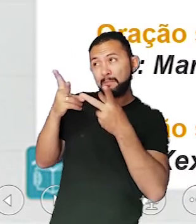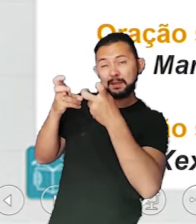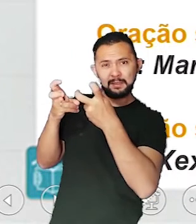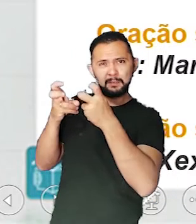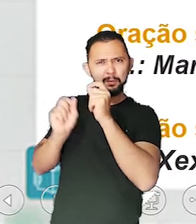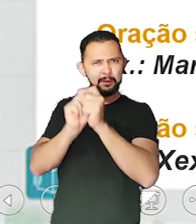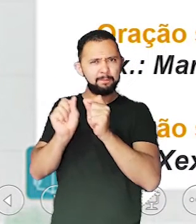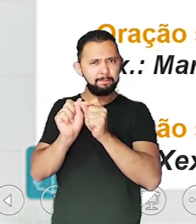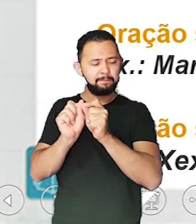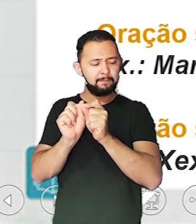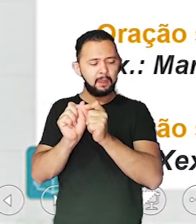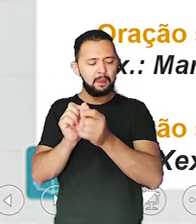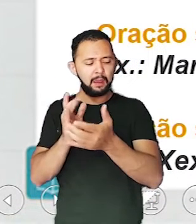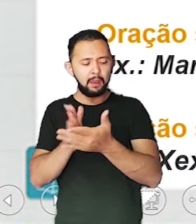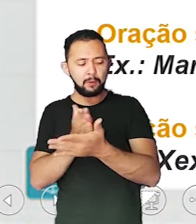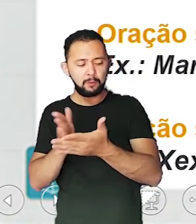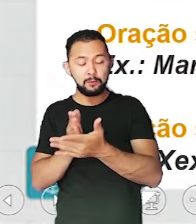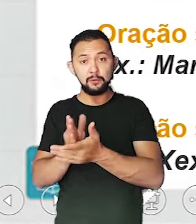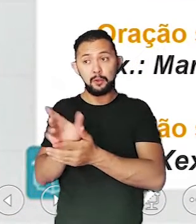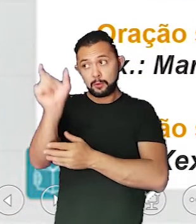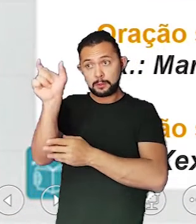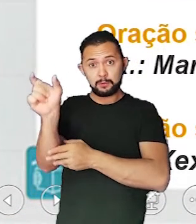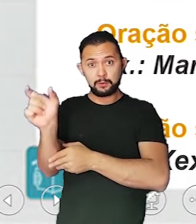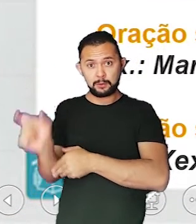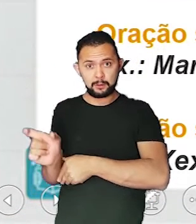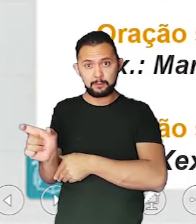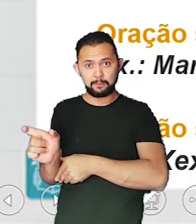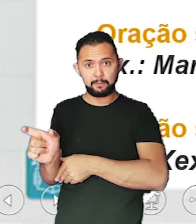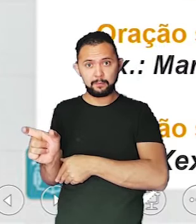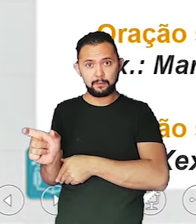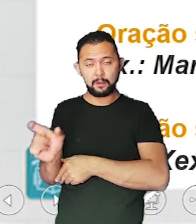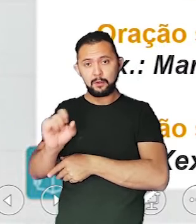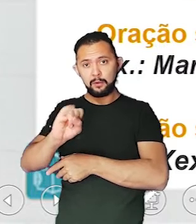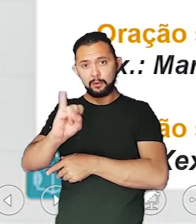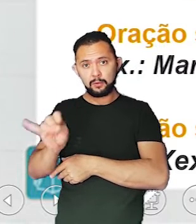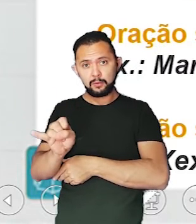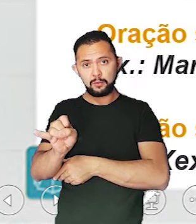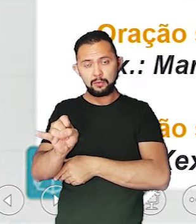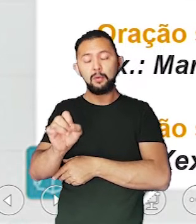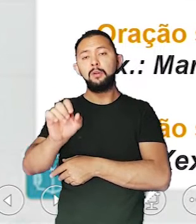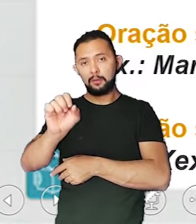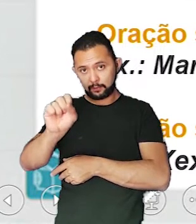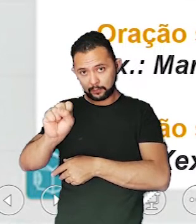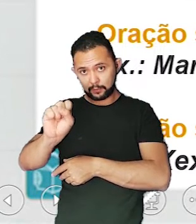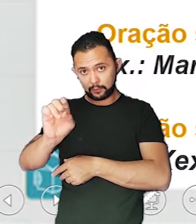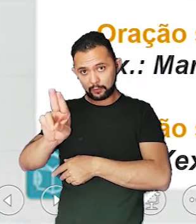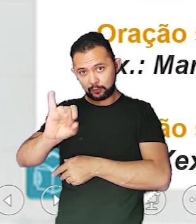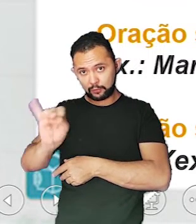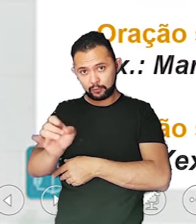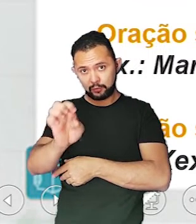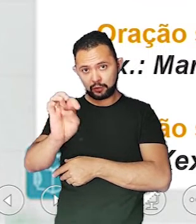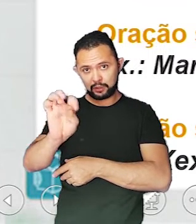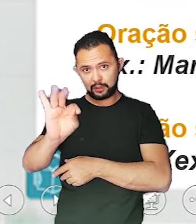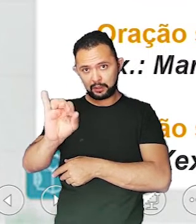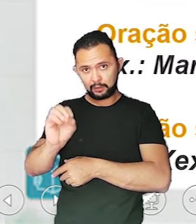mais ou menos, né, o predicativo, né, desse sujeito, que é justamente esse que todos sejam aprovados. Veja só o quezinho, novamente, esse